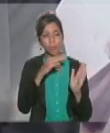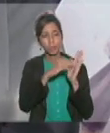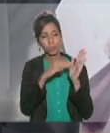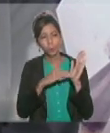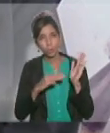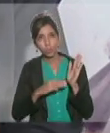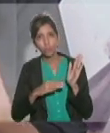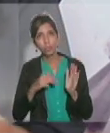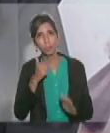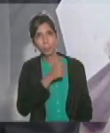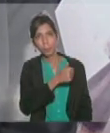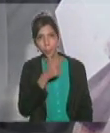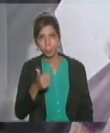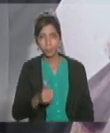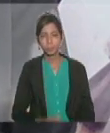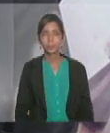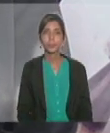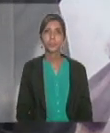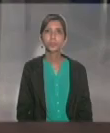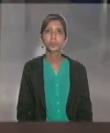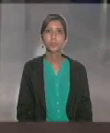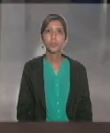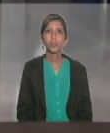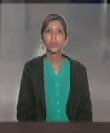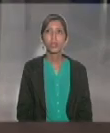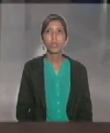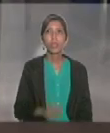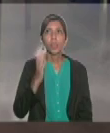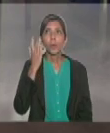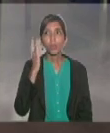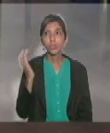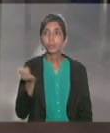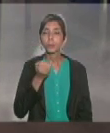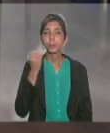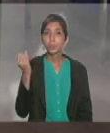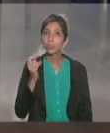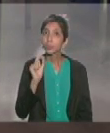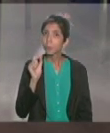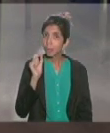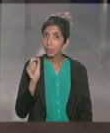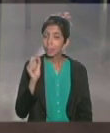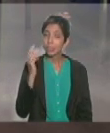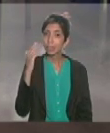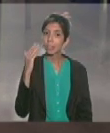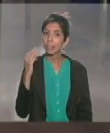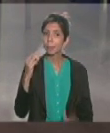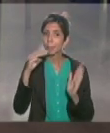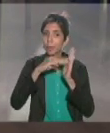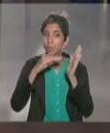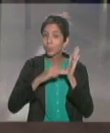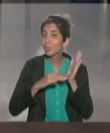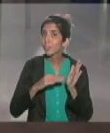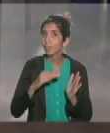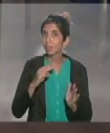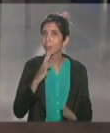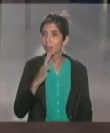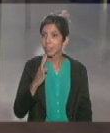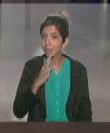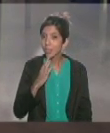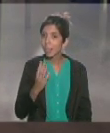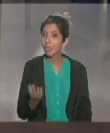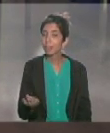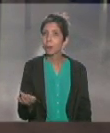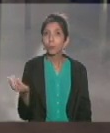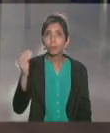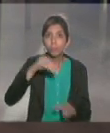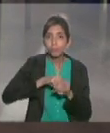de metodologia no planejamento escolar? Eu acho que assim, uma coisa Conhecer fundamental bem a metodologia. conhecer a metodologia, a realidade da